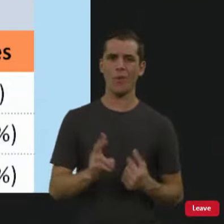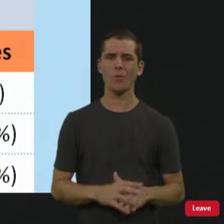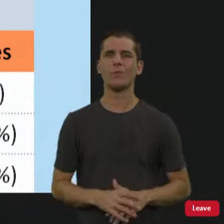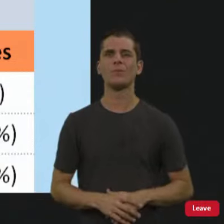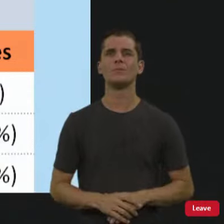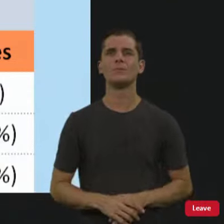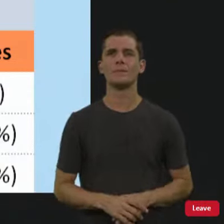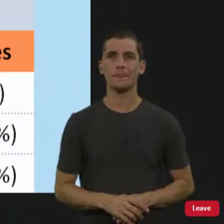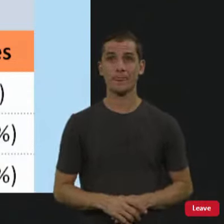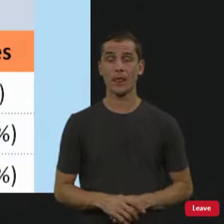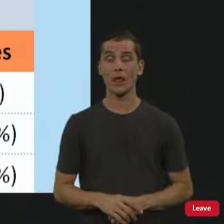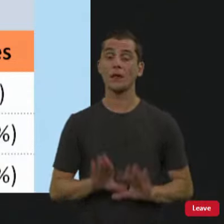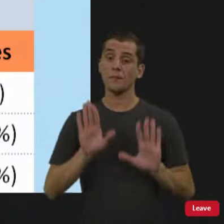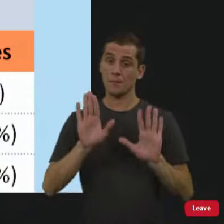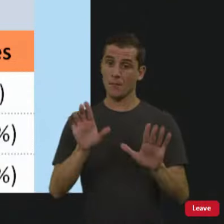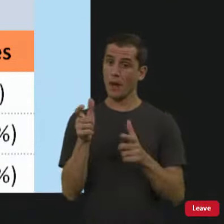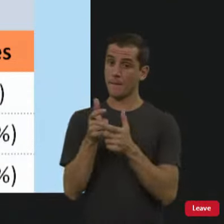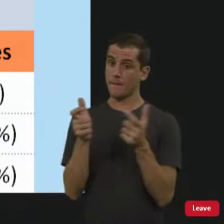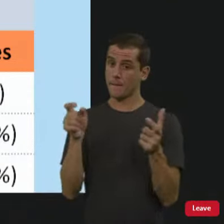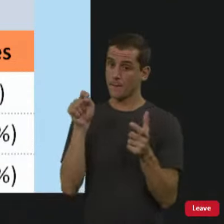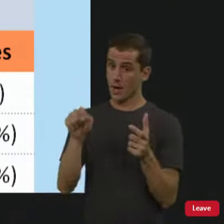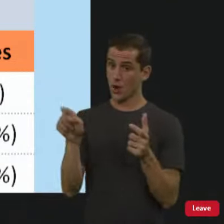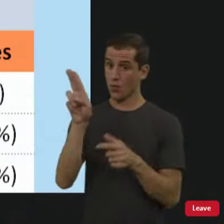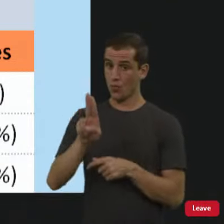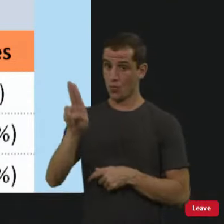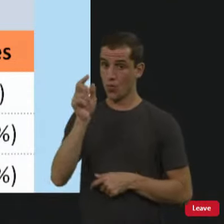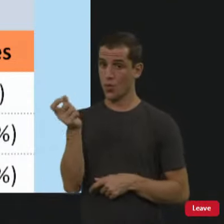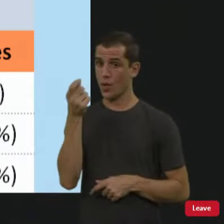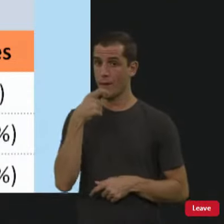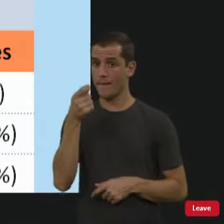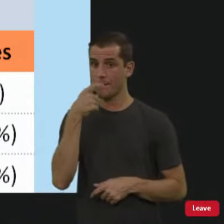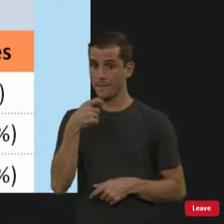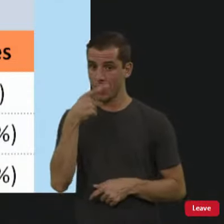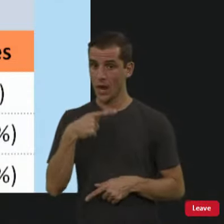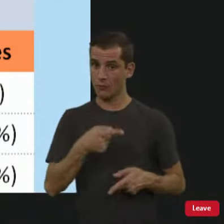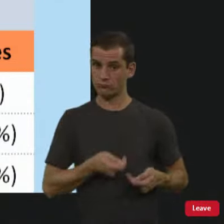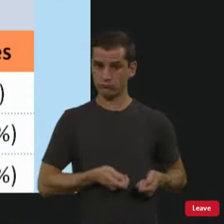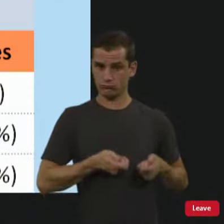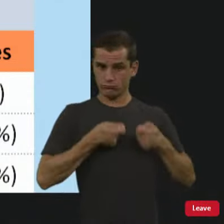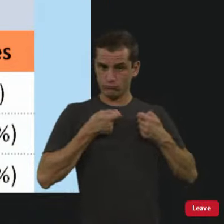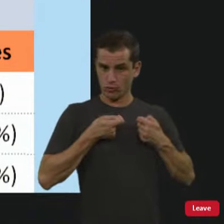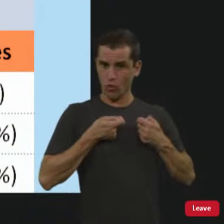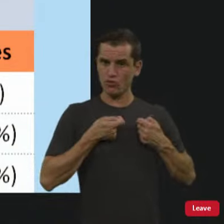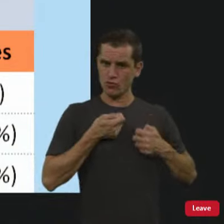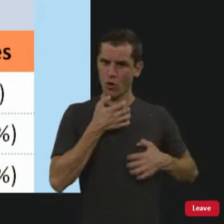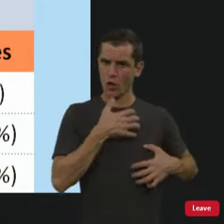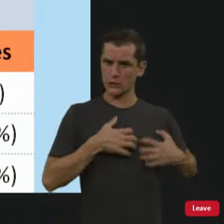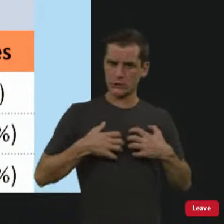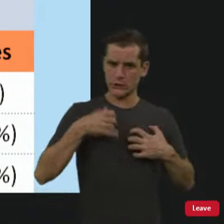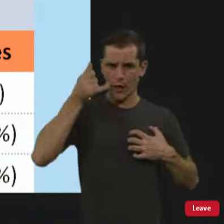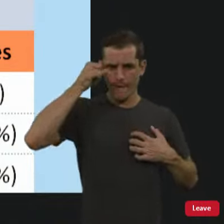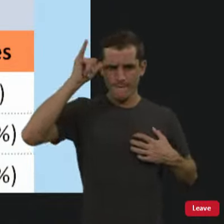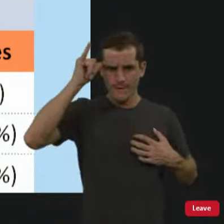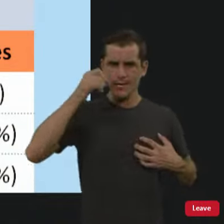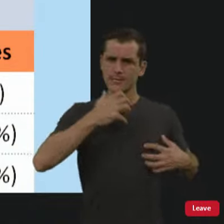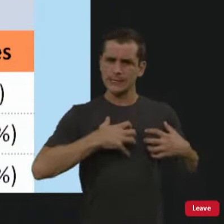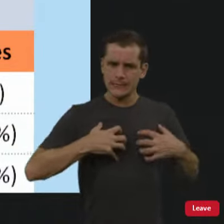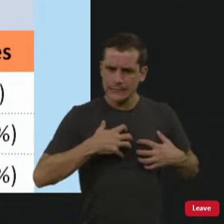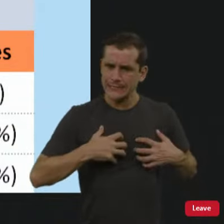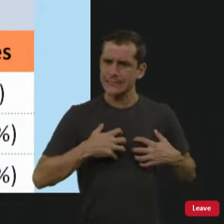Mas, apesar de a maioria estar usando a medicação para controlar, para evitar a crise,